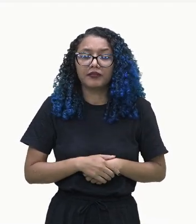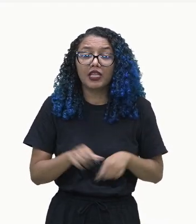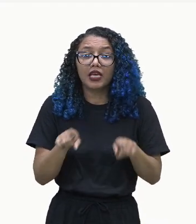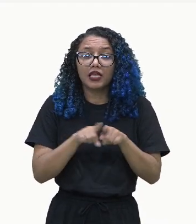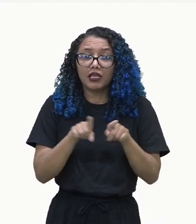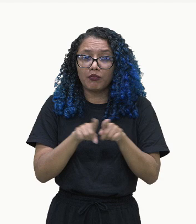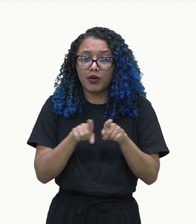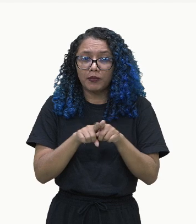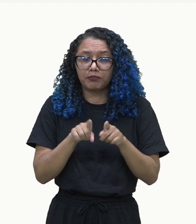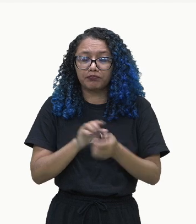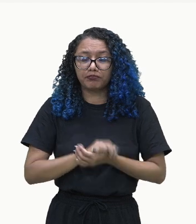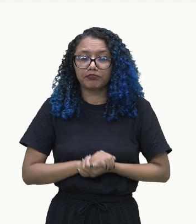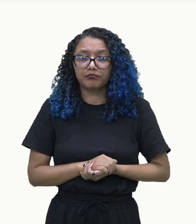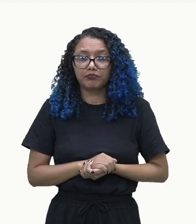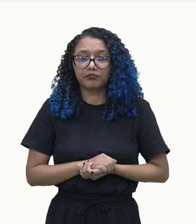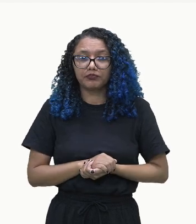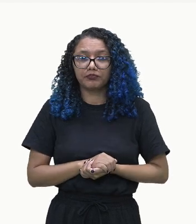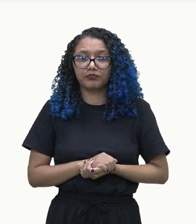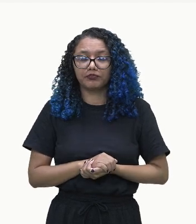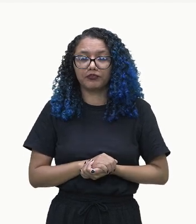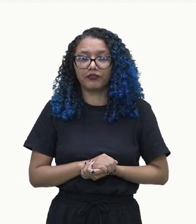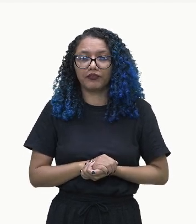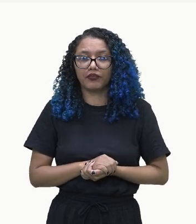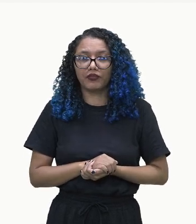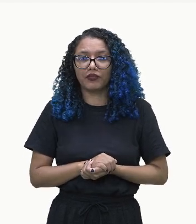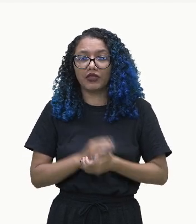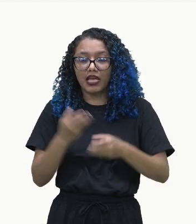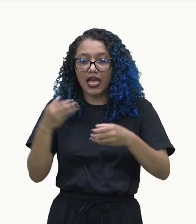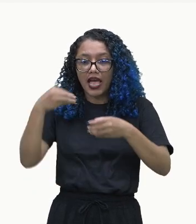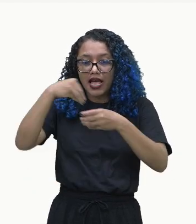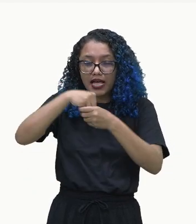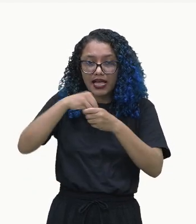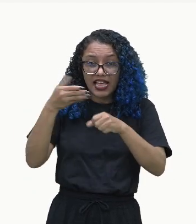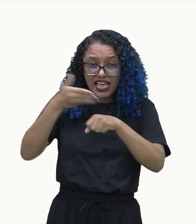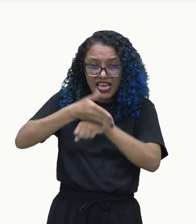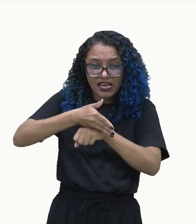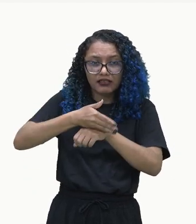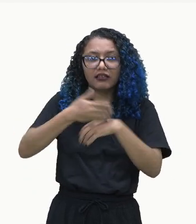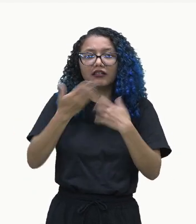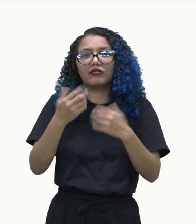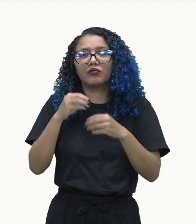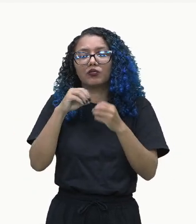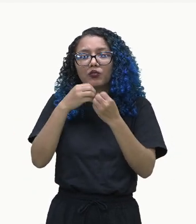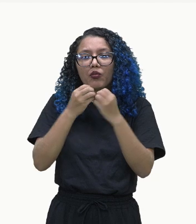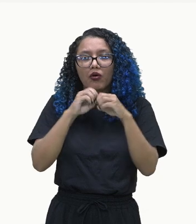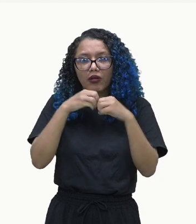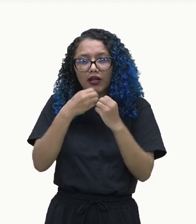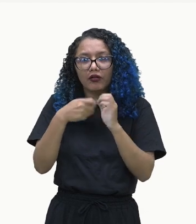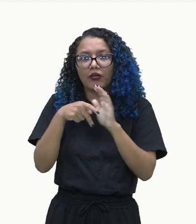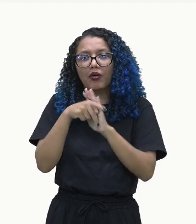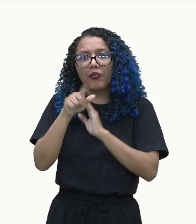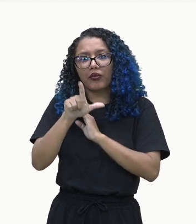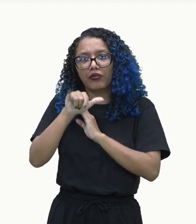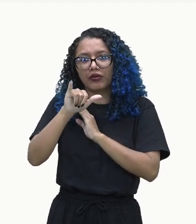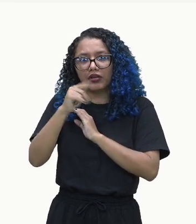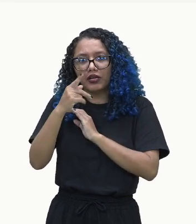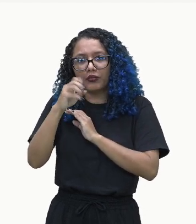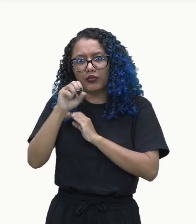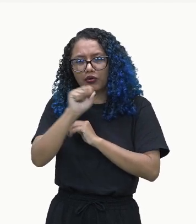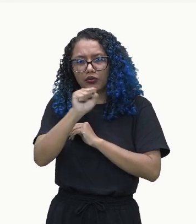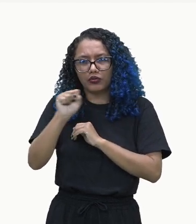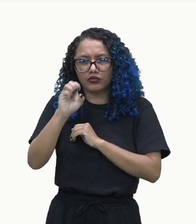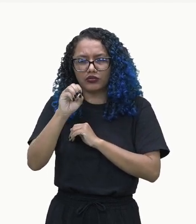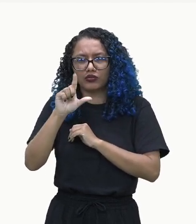gasto de energia, só vão passar partículas lipossolúveis. Por que lipossolúveis?